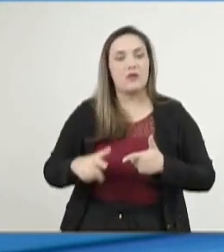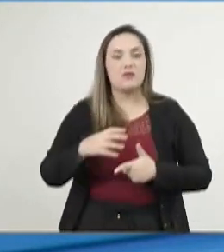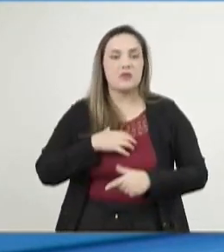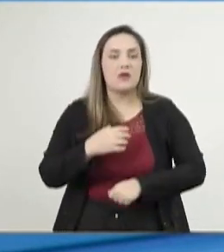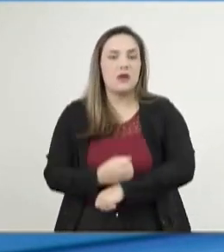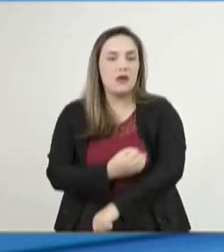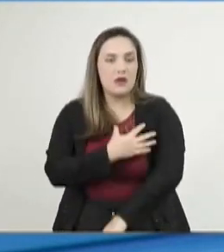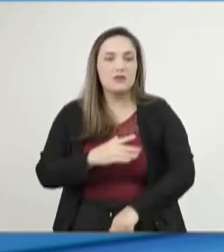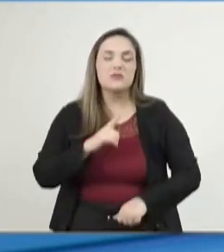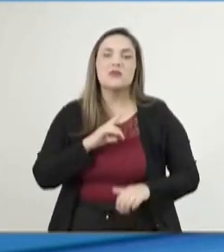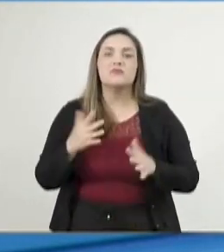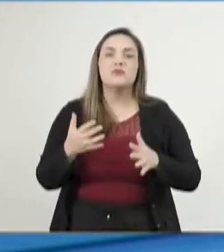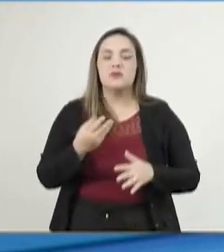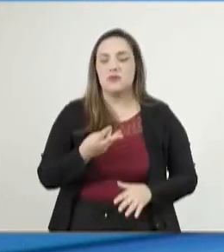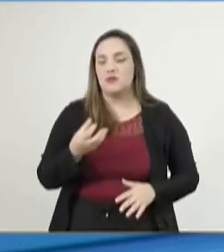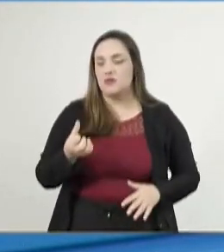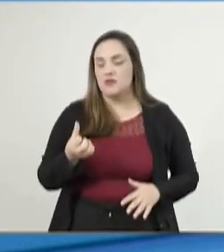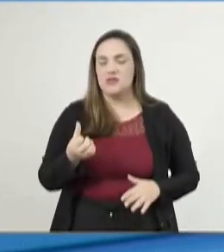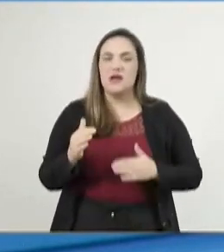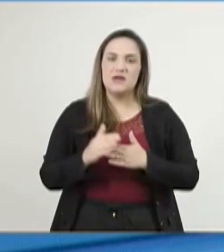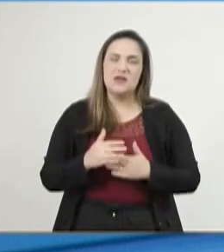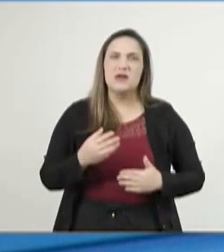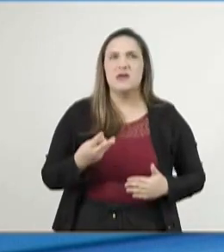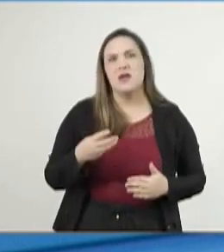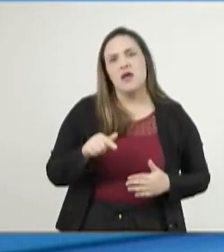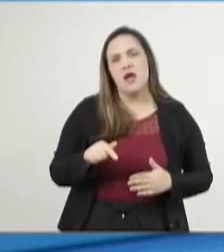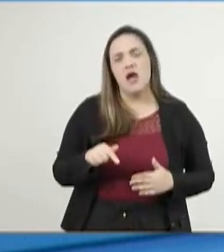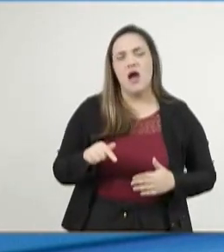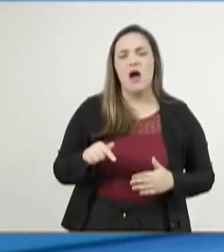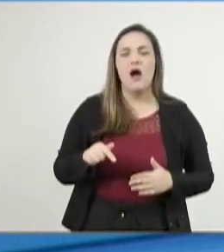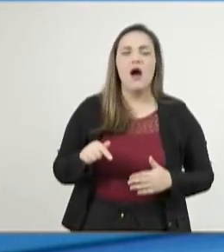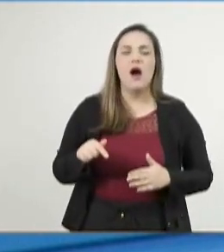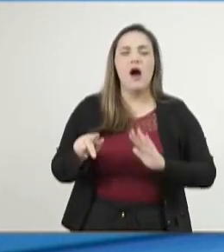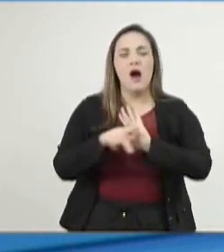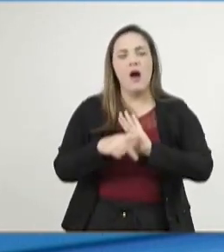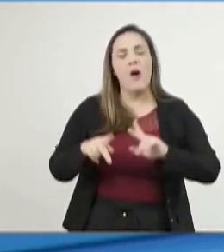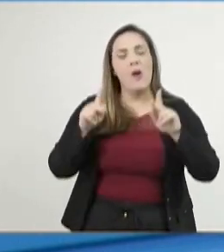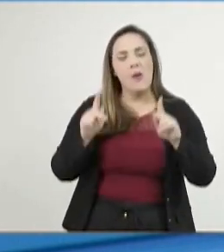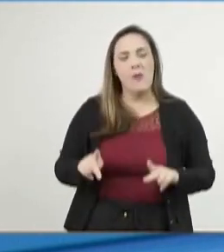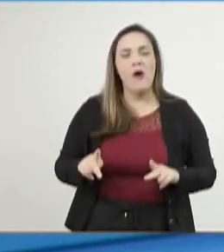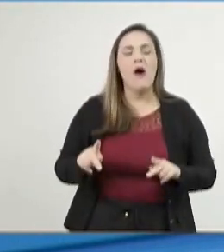de 36% a 37% da